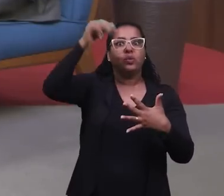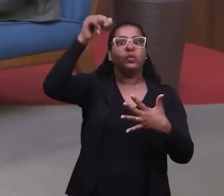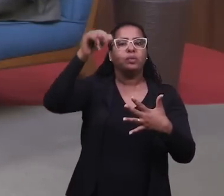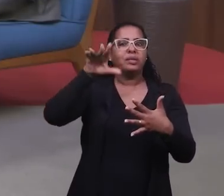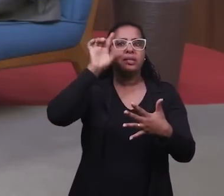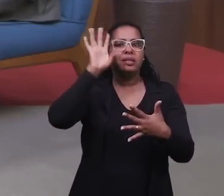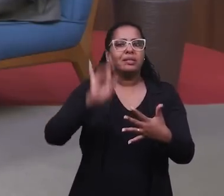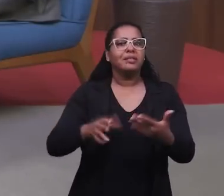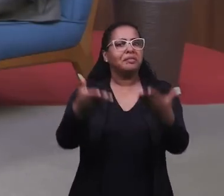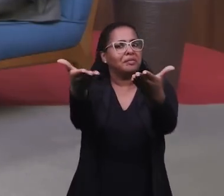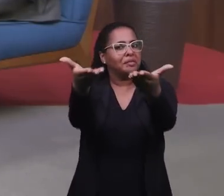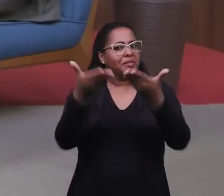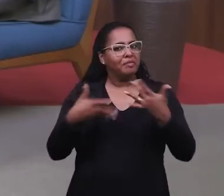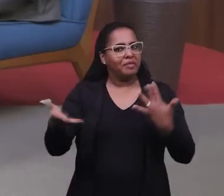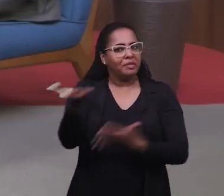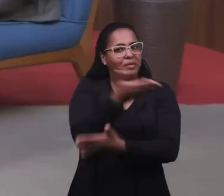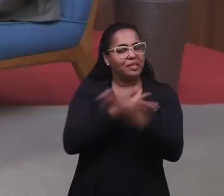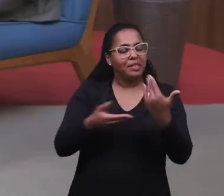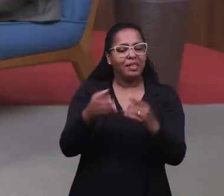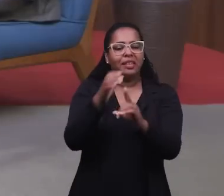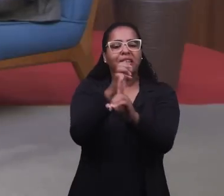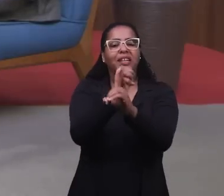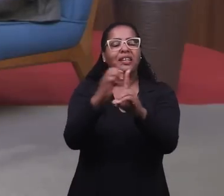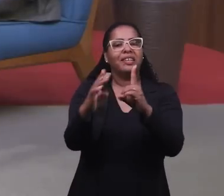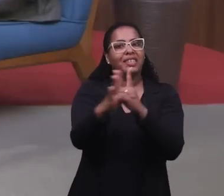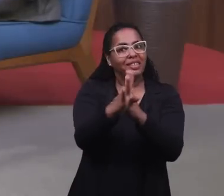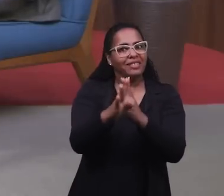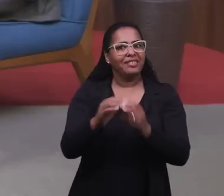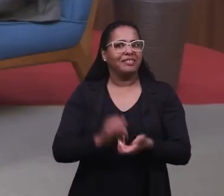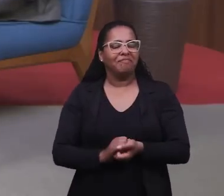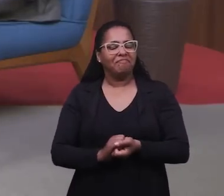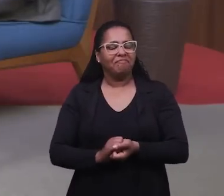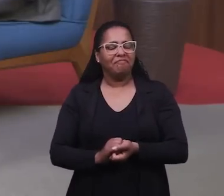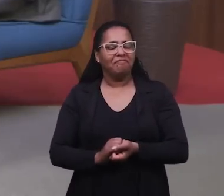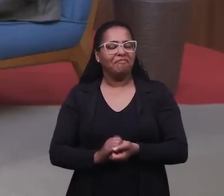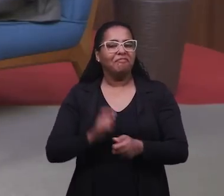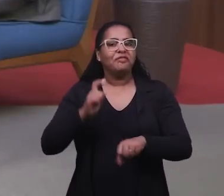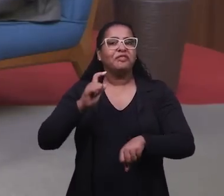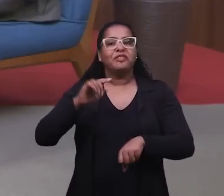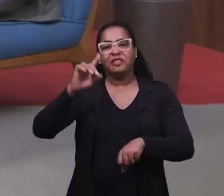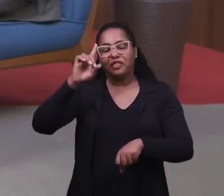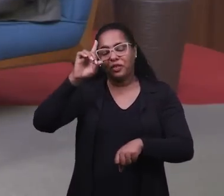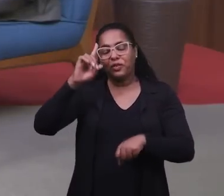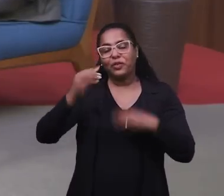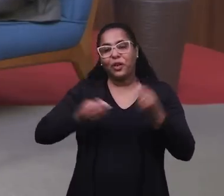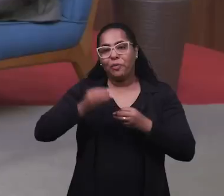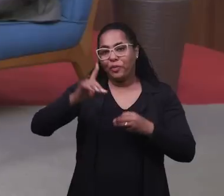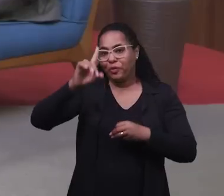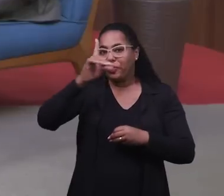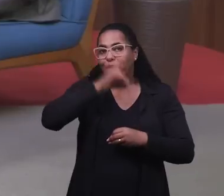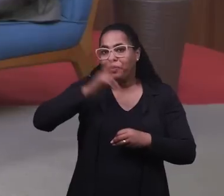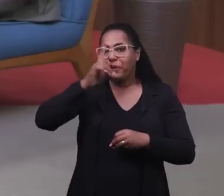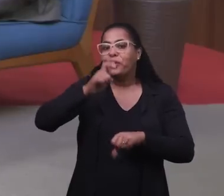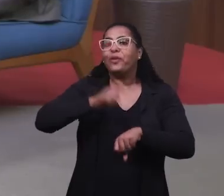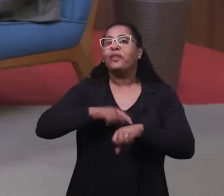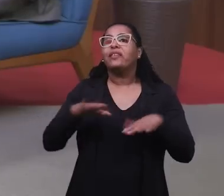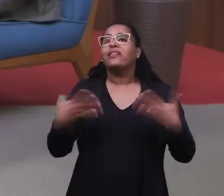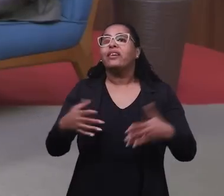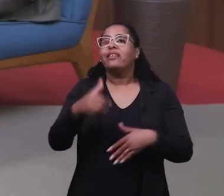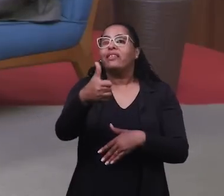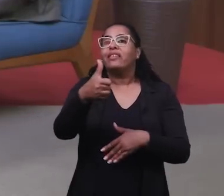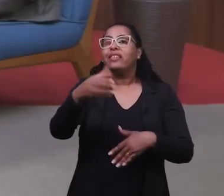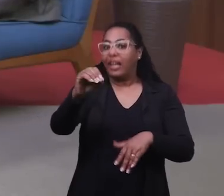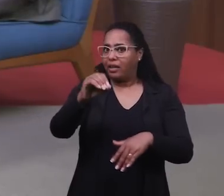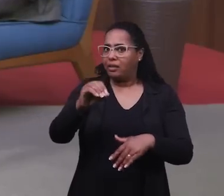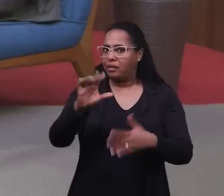programação eu quero te convidar a participar. A Escola Bíblica Dominical vai ao ar todos os domingos, pontualmente às 10 horas da